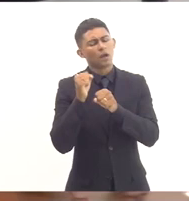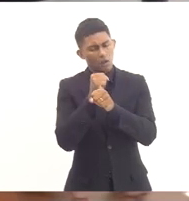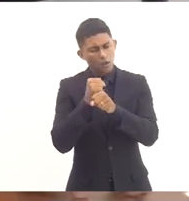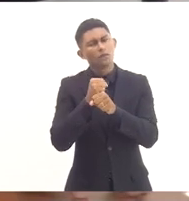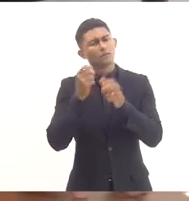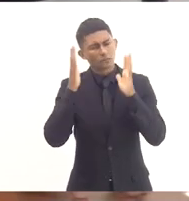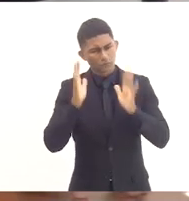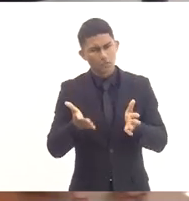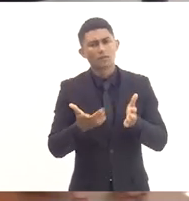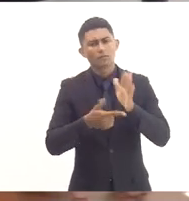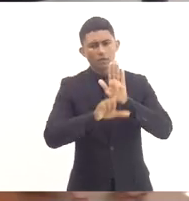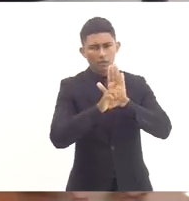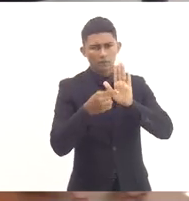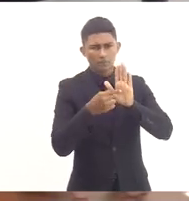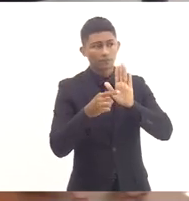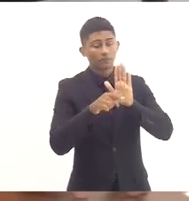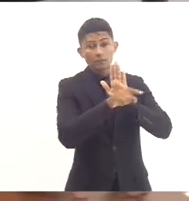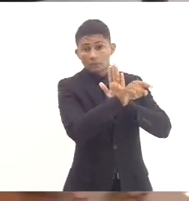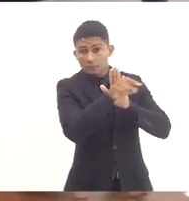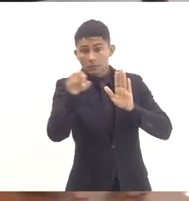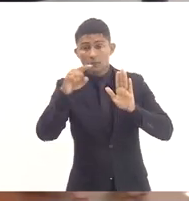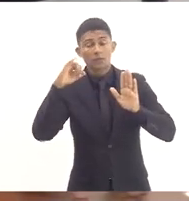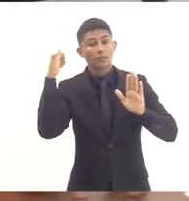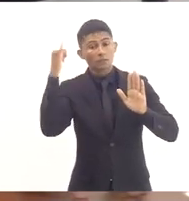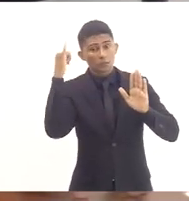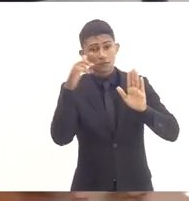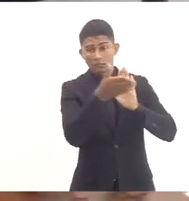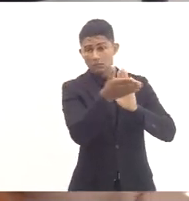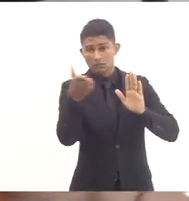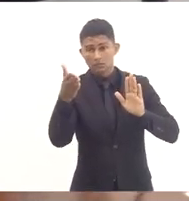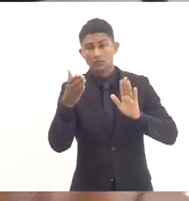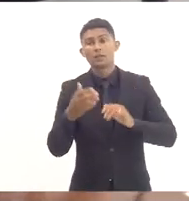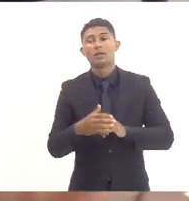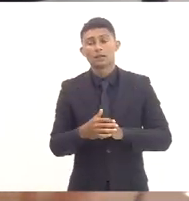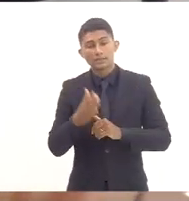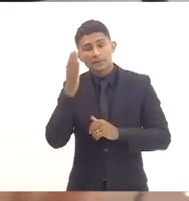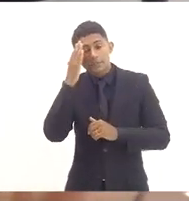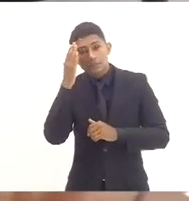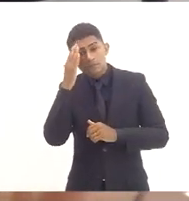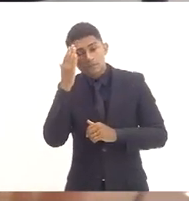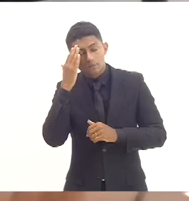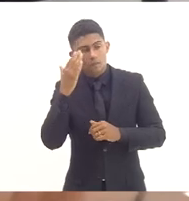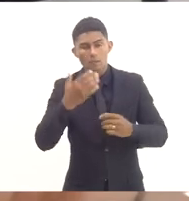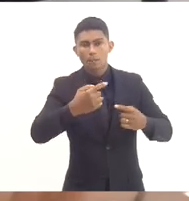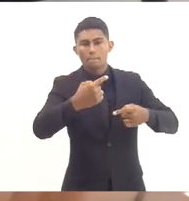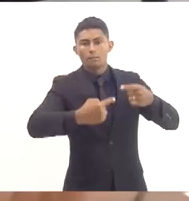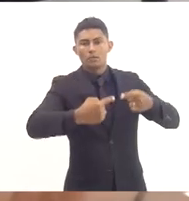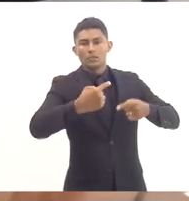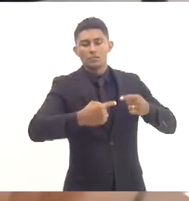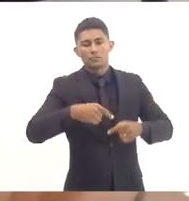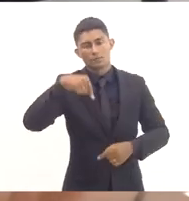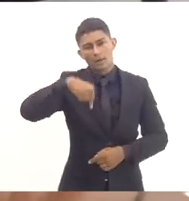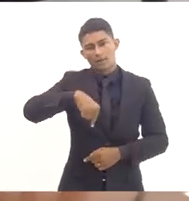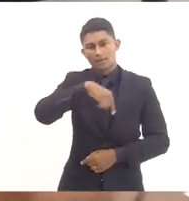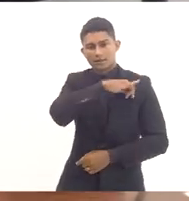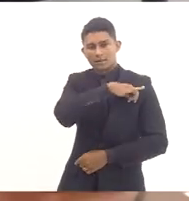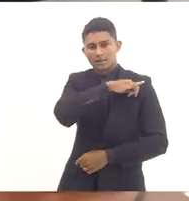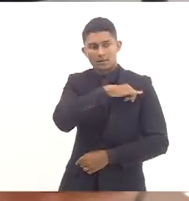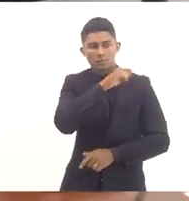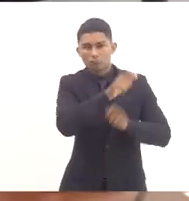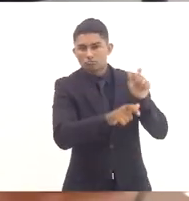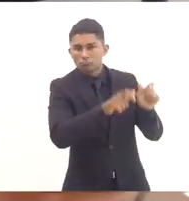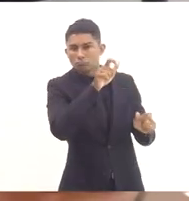importante o cidadão cidadã é procurar saber aquilo que o tempo político está desenvolvendo dentro do Estado então